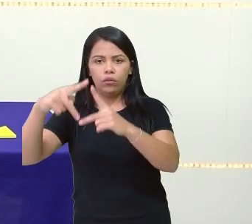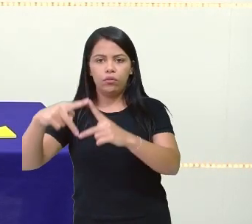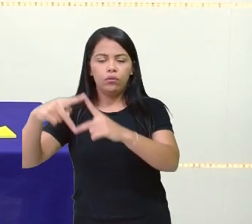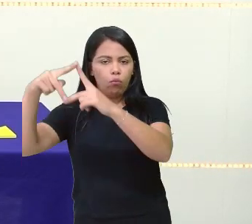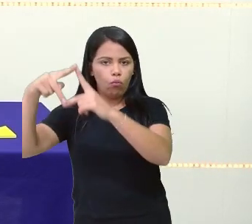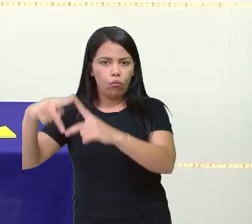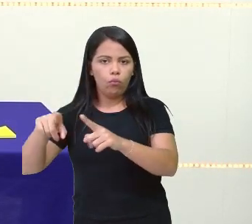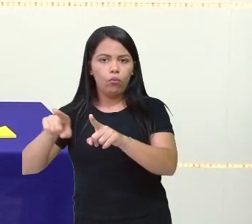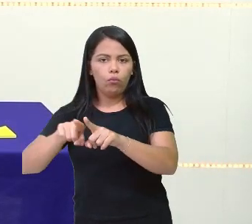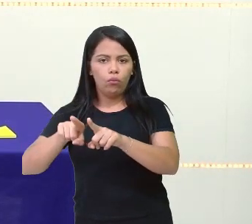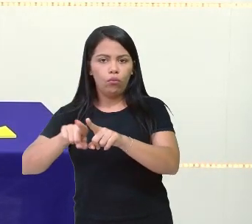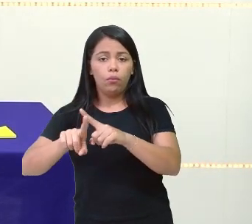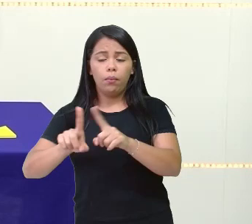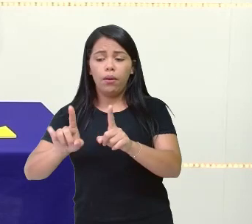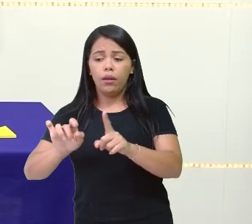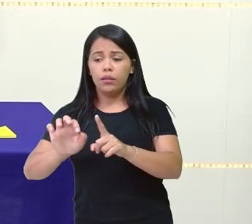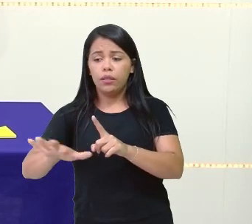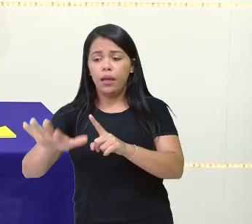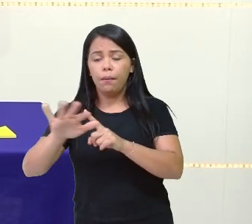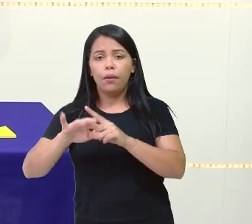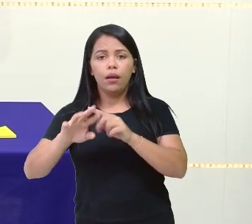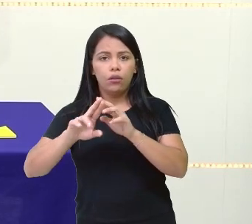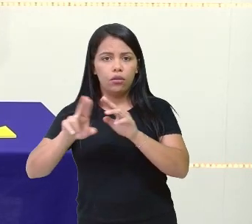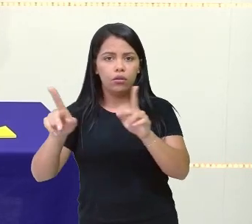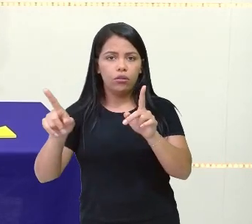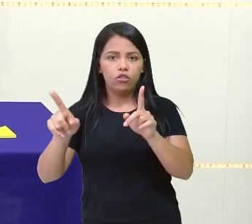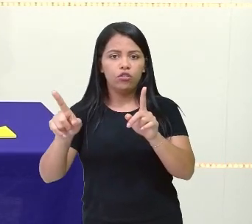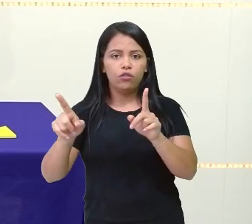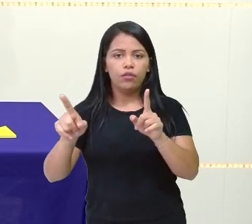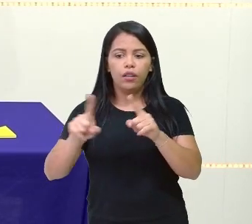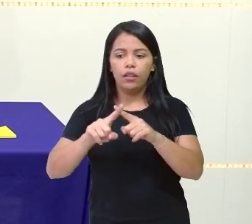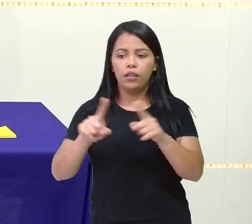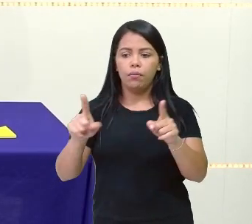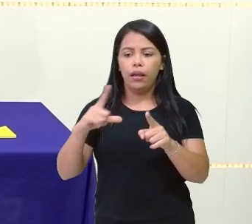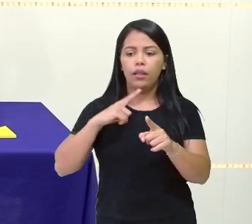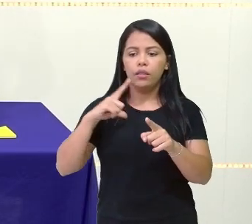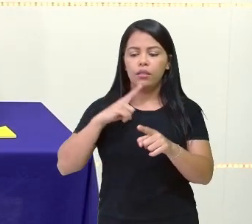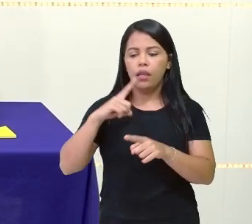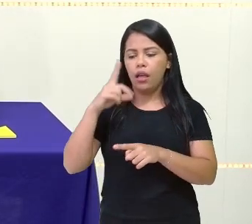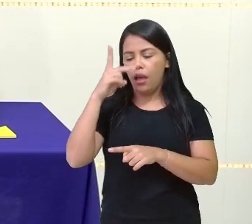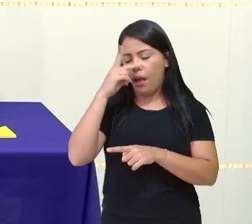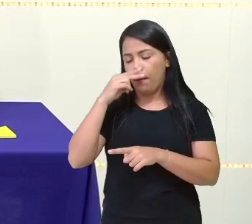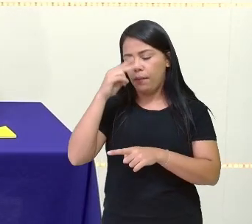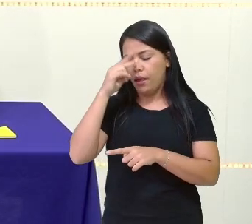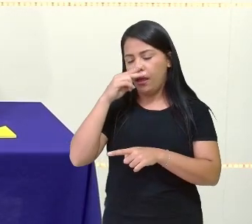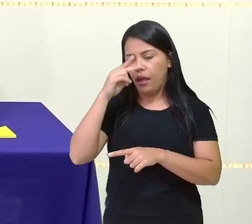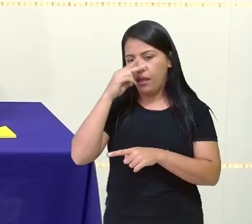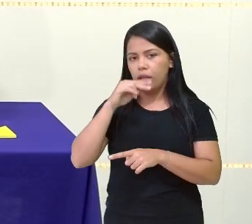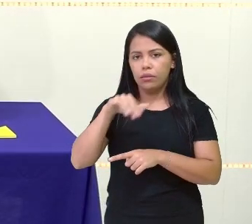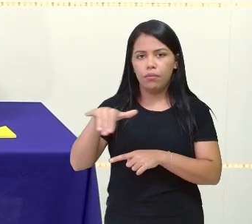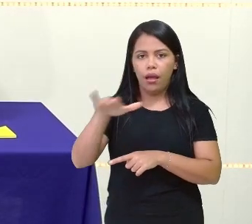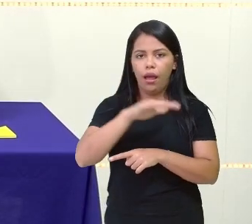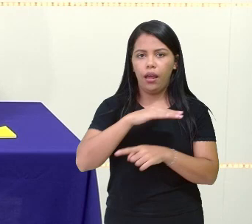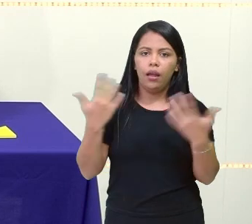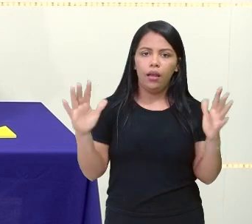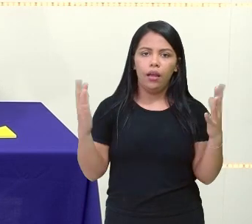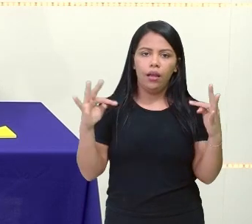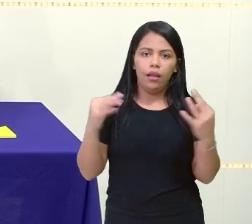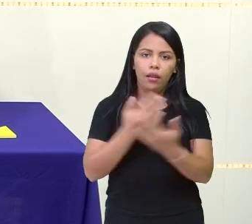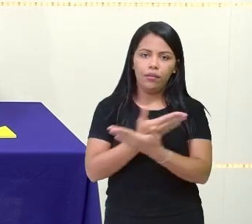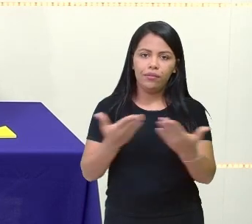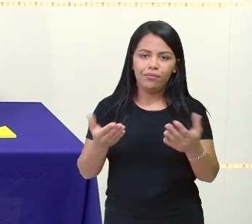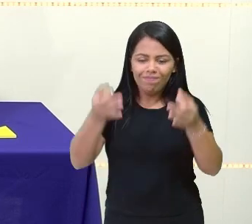né, então, a mesma unidade de área. Parabéns para todos os estudantes que acertaram aí,